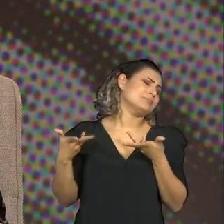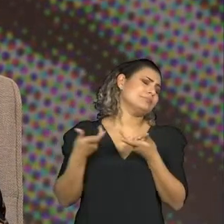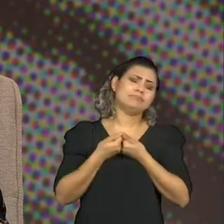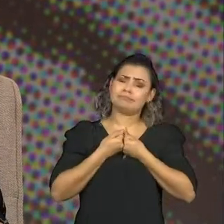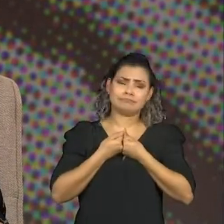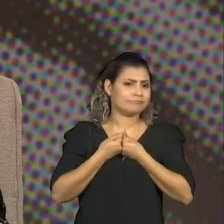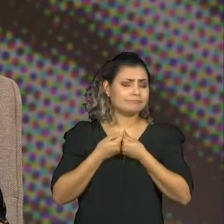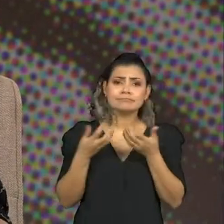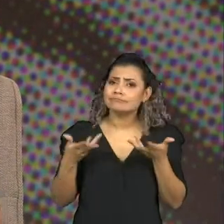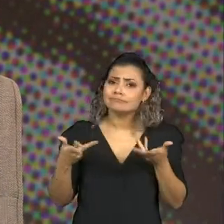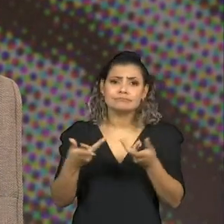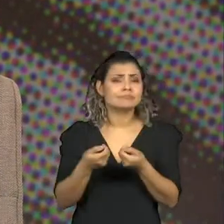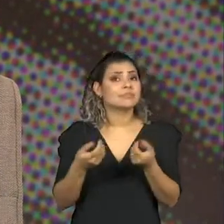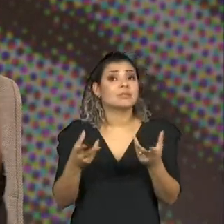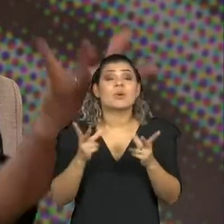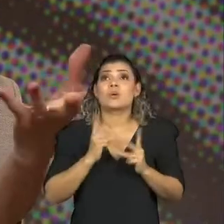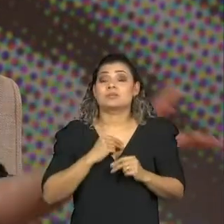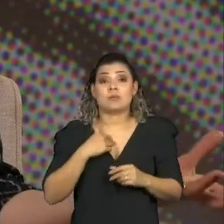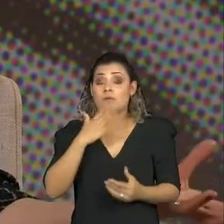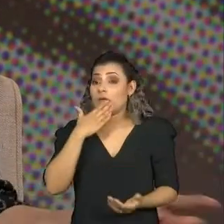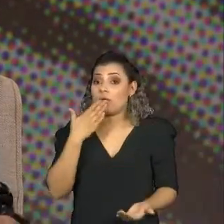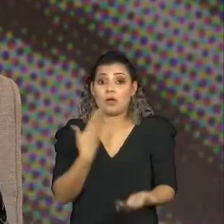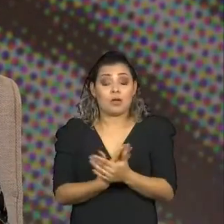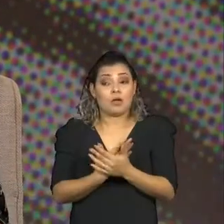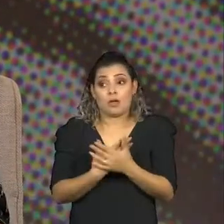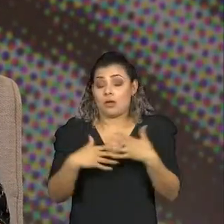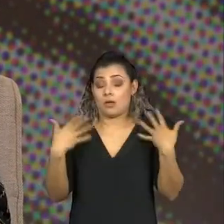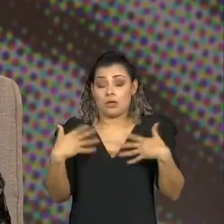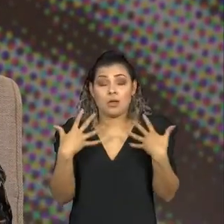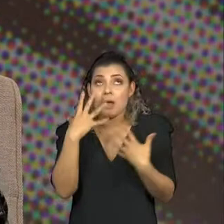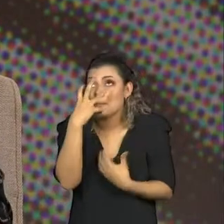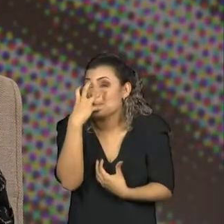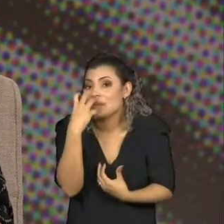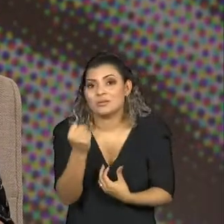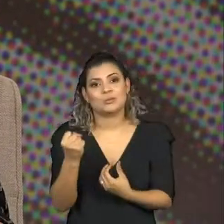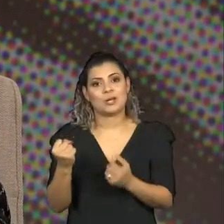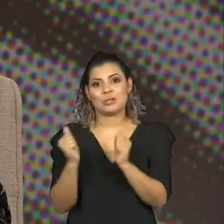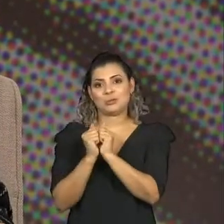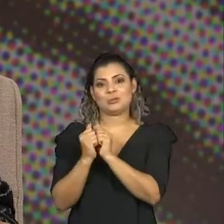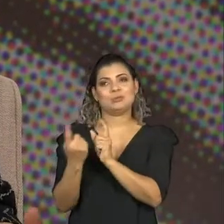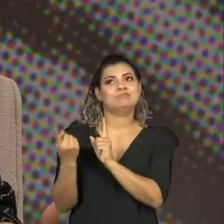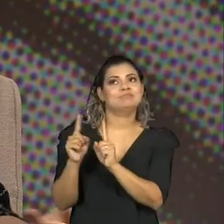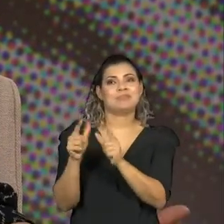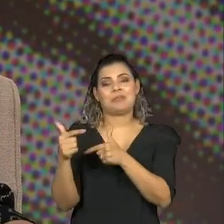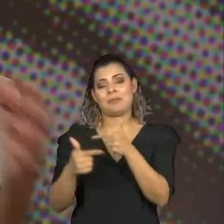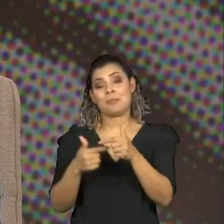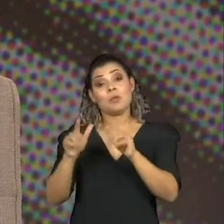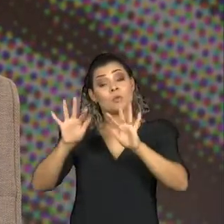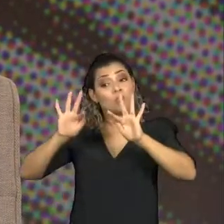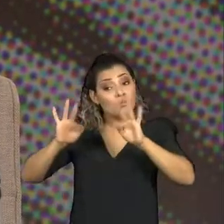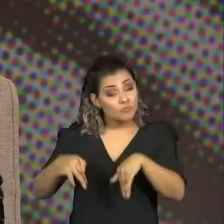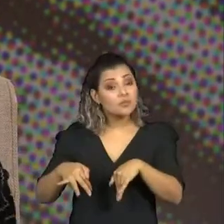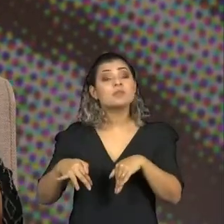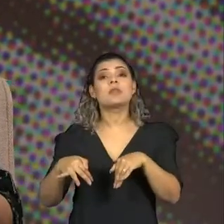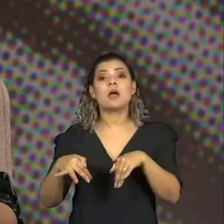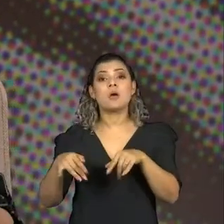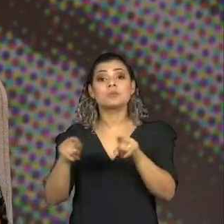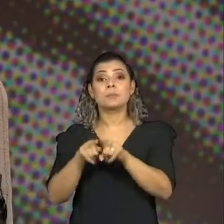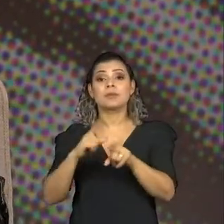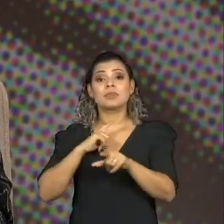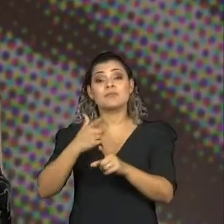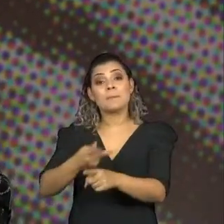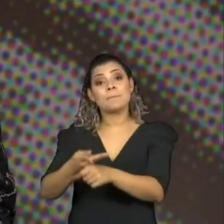trabalhado com o Tony, fiquei chocada, apaixonada por aquele ser. E aí, no final, veio essa